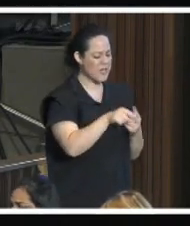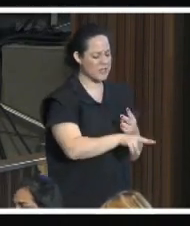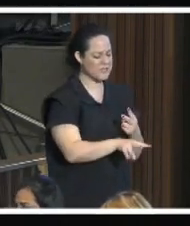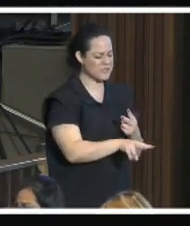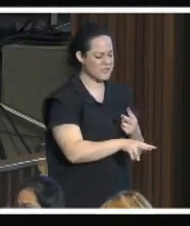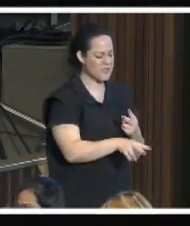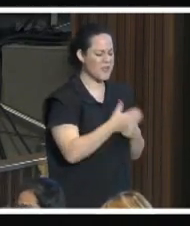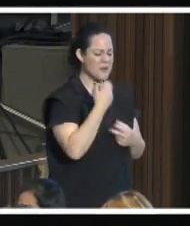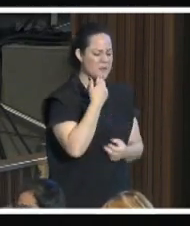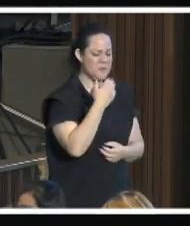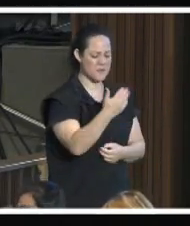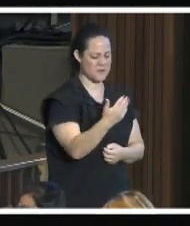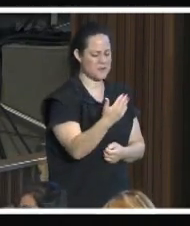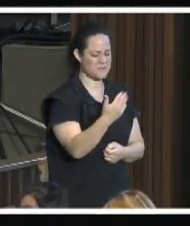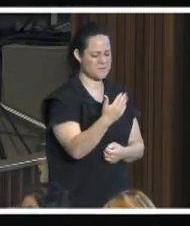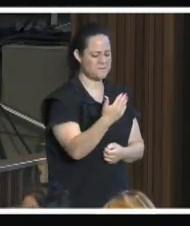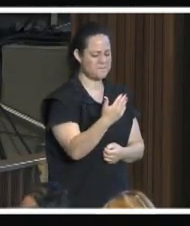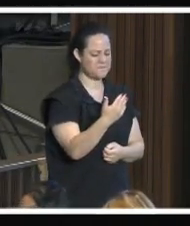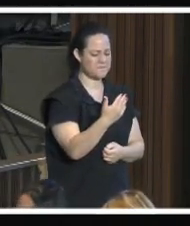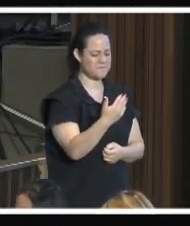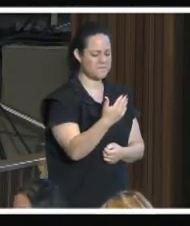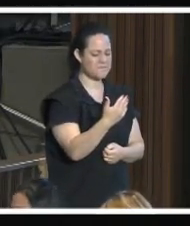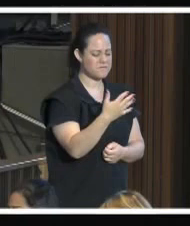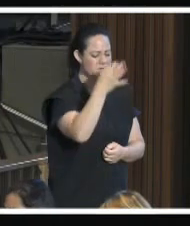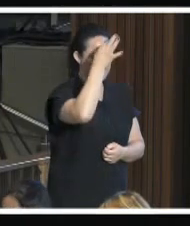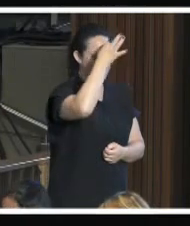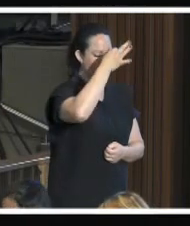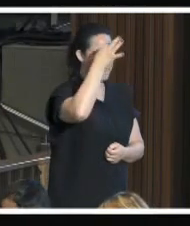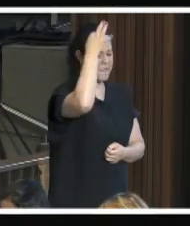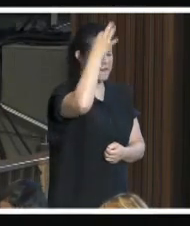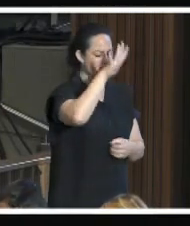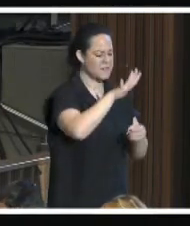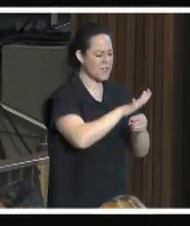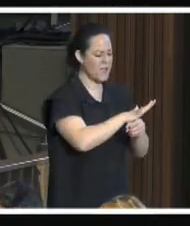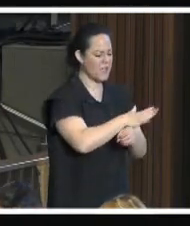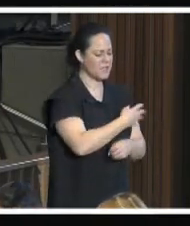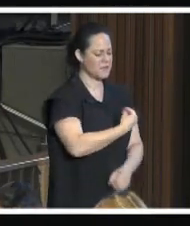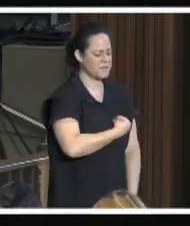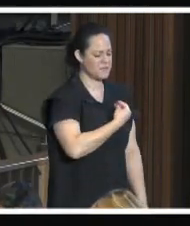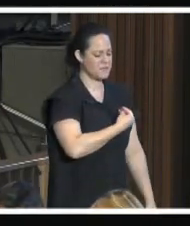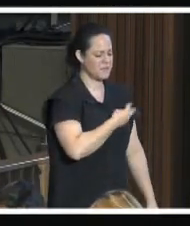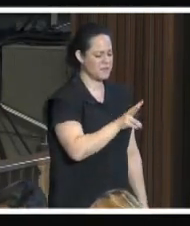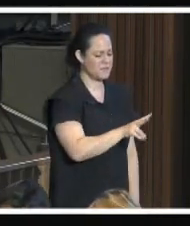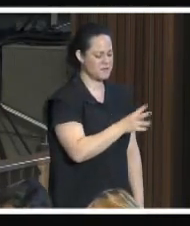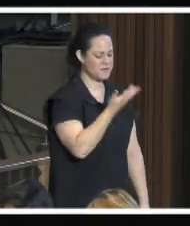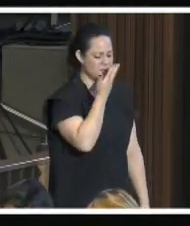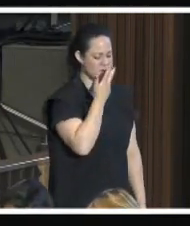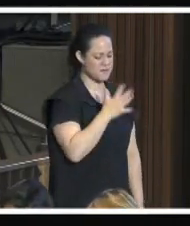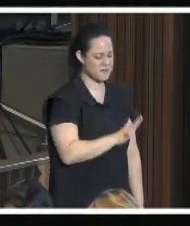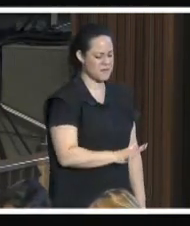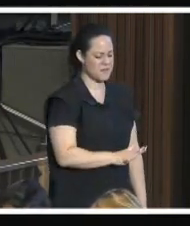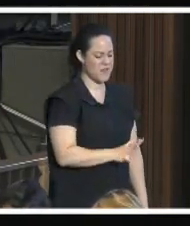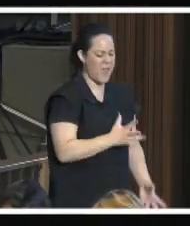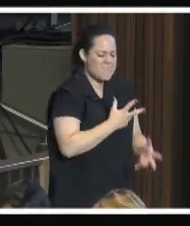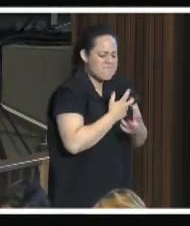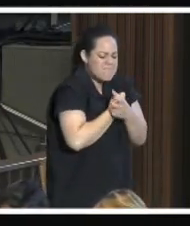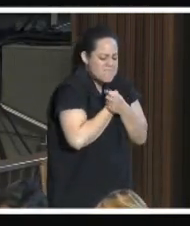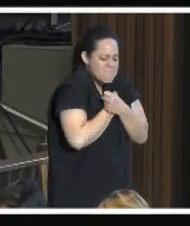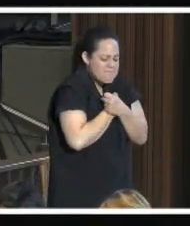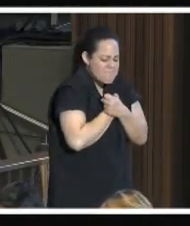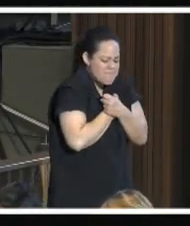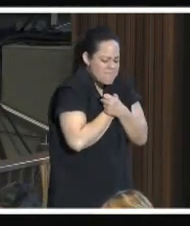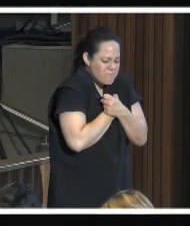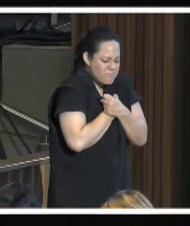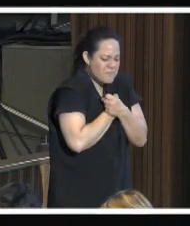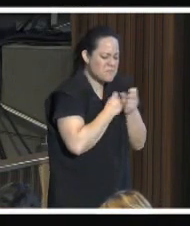Eu quero te pedir, enche com o teu Espírito Santo essas duas crianças que estão aqui, abraça, e